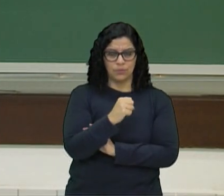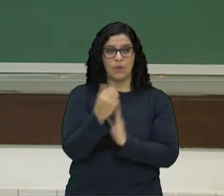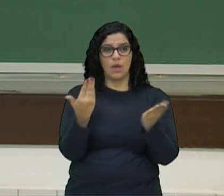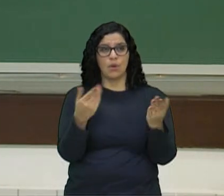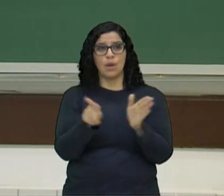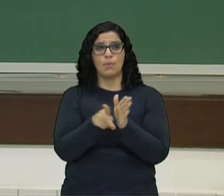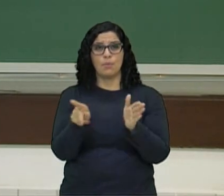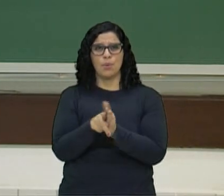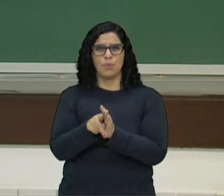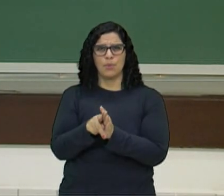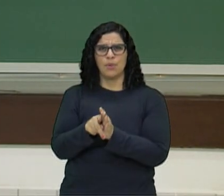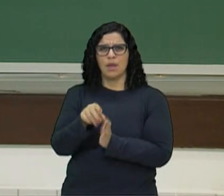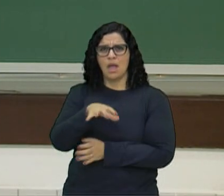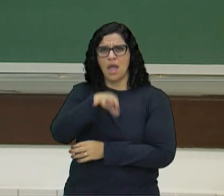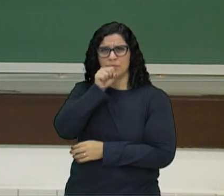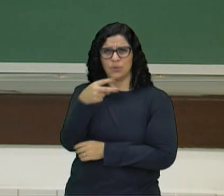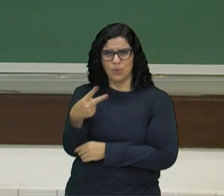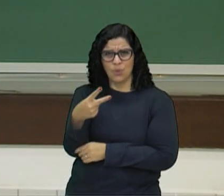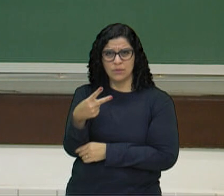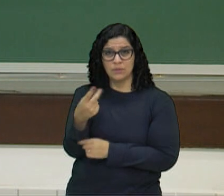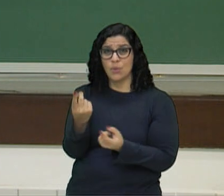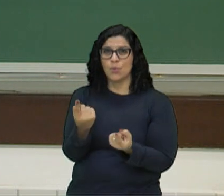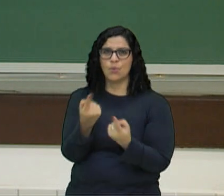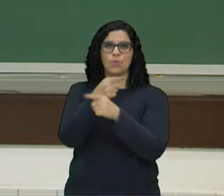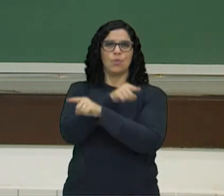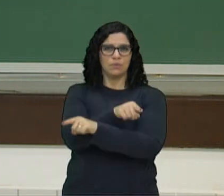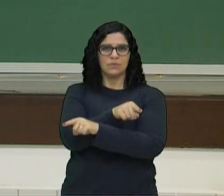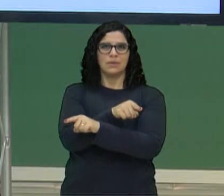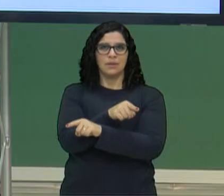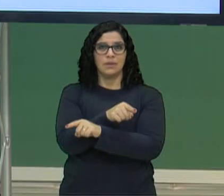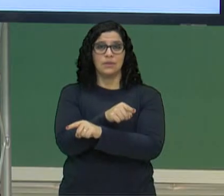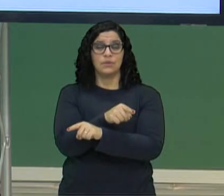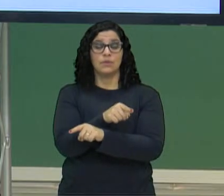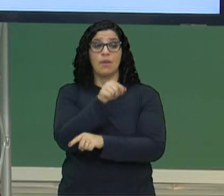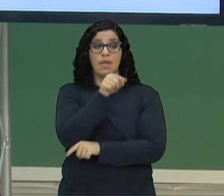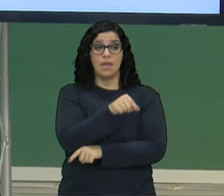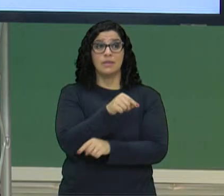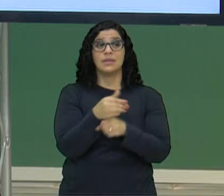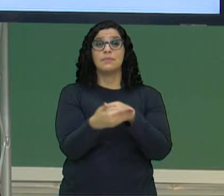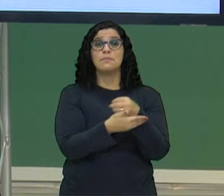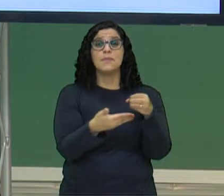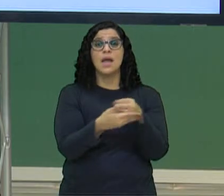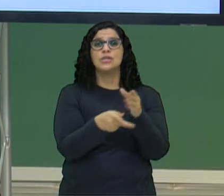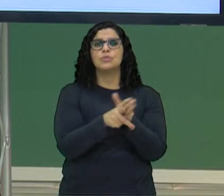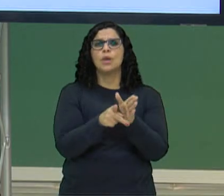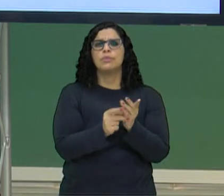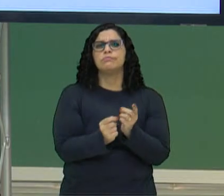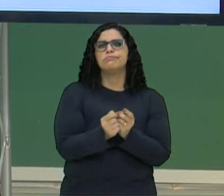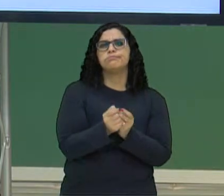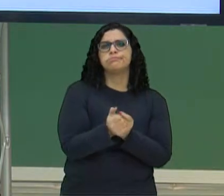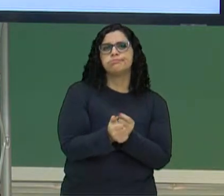enquanto a respiração produz 2, está invertendo. A fermentação ela tem baixo rendimento.